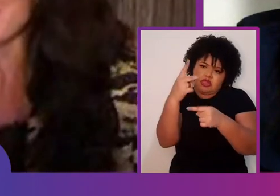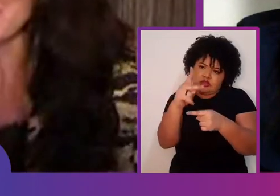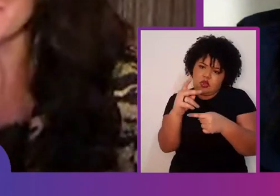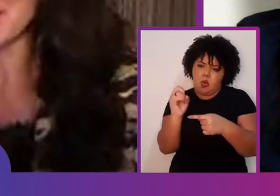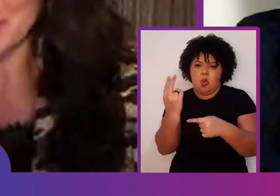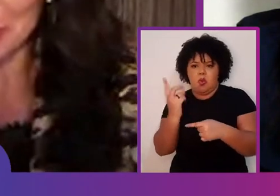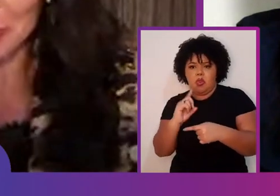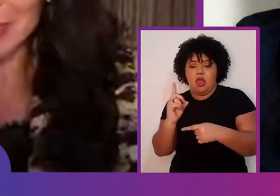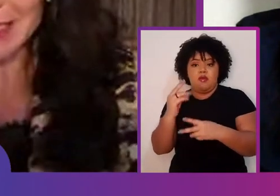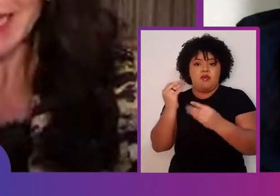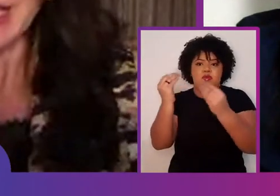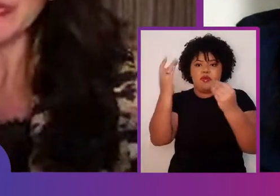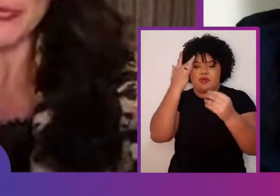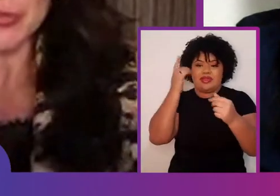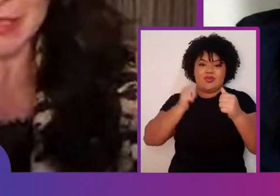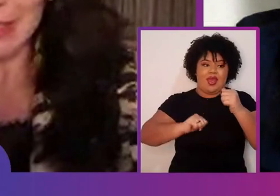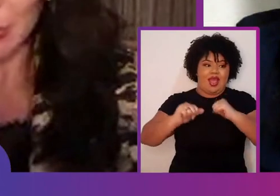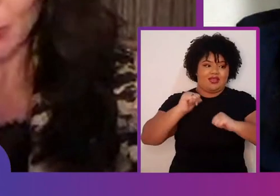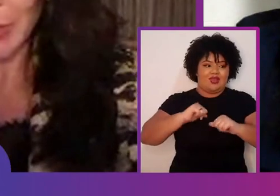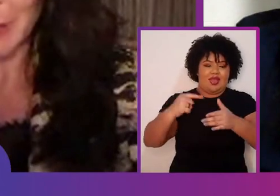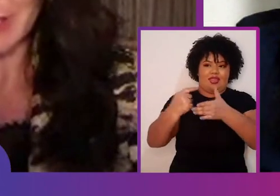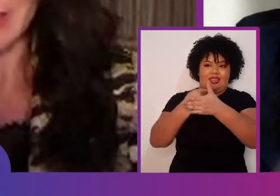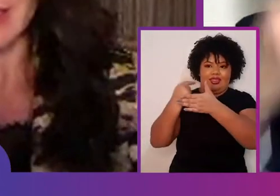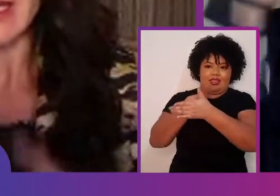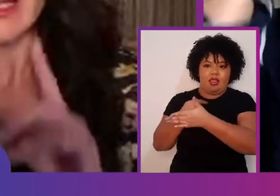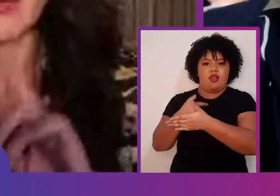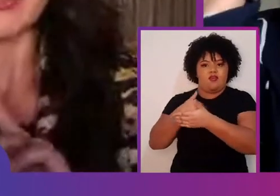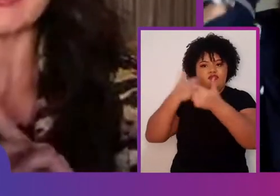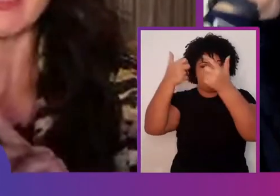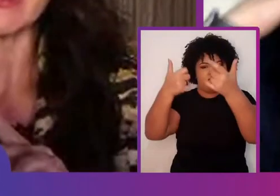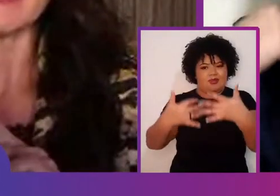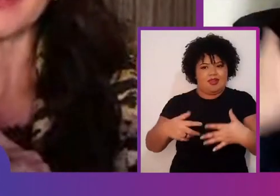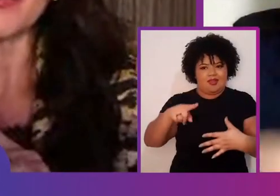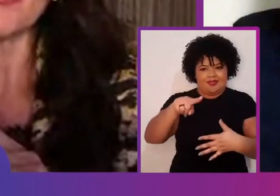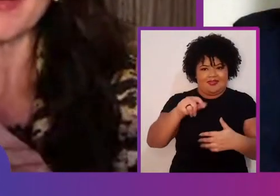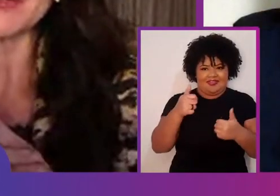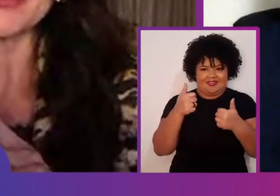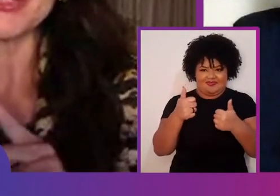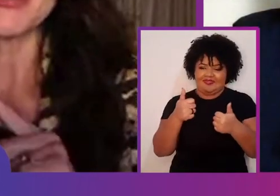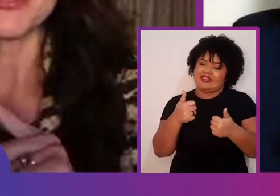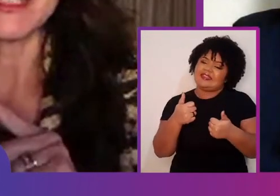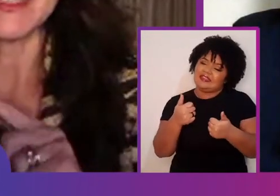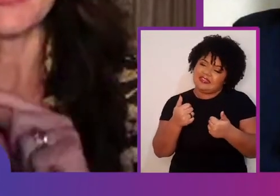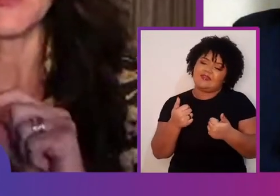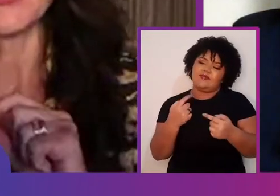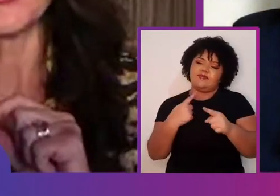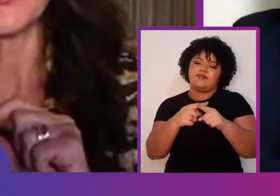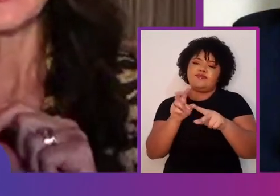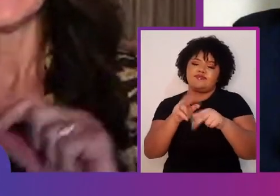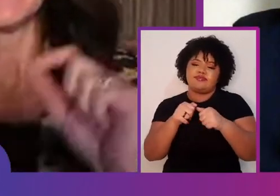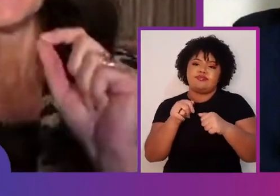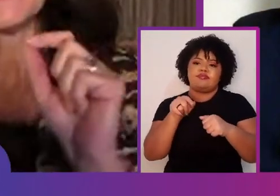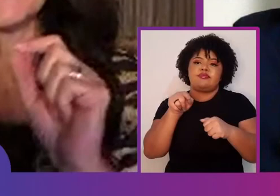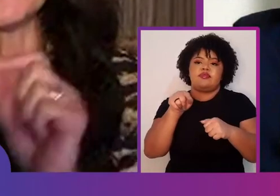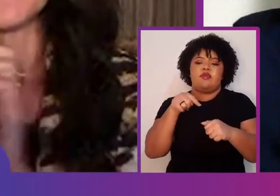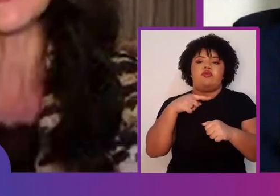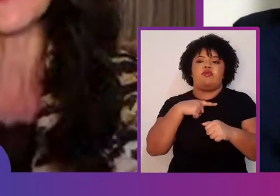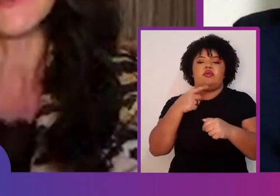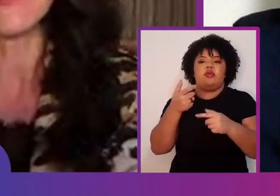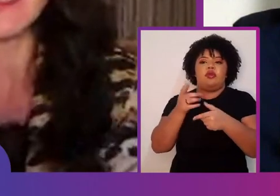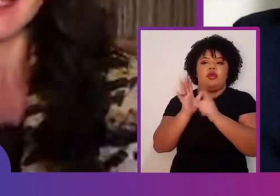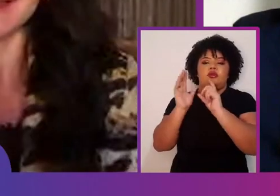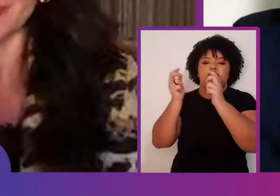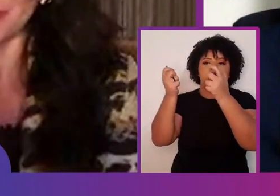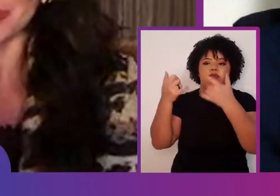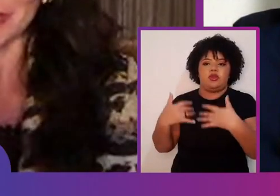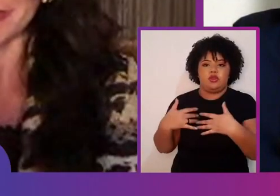muito ansiosa com essas perguntas, eu vou te passar de qualquer maneira. E eu acho que tem a ver com o fato de que você falou, não diz